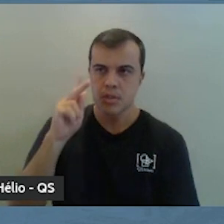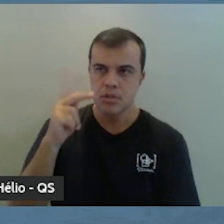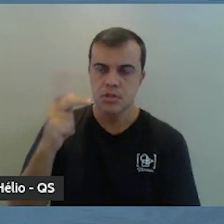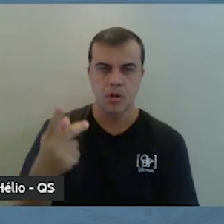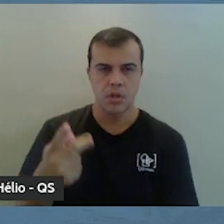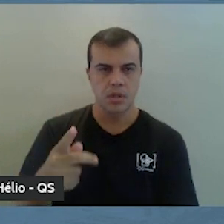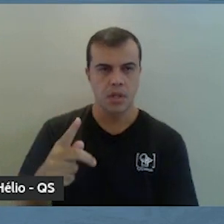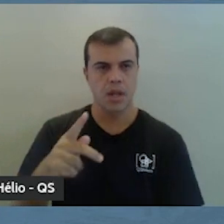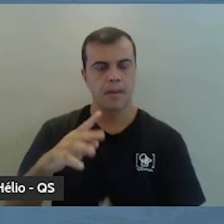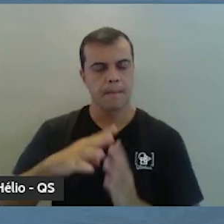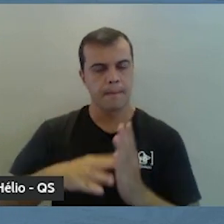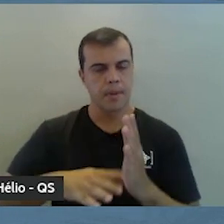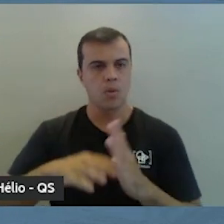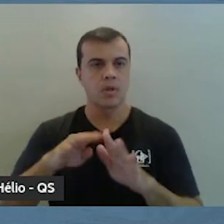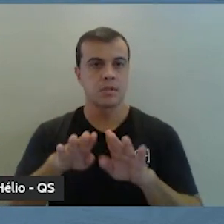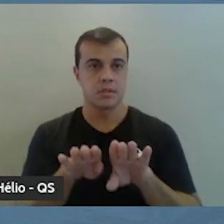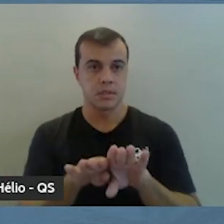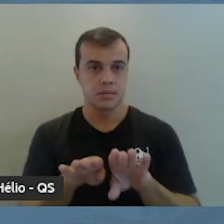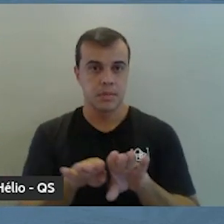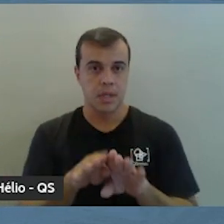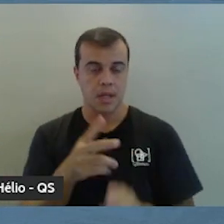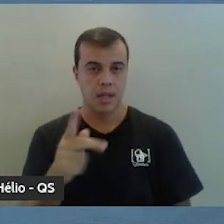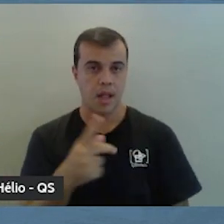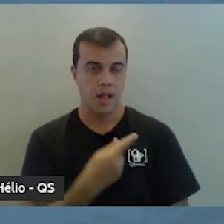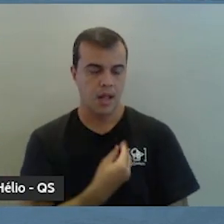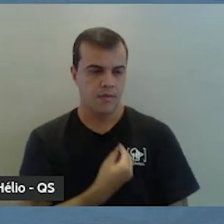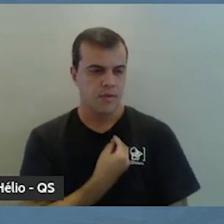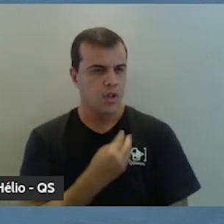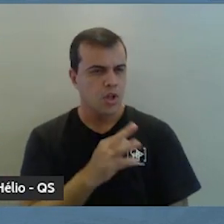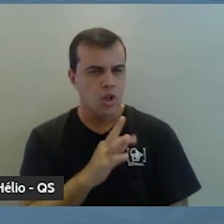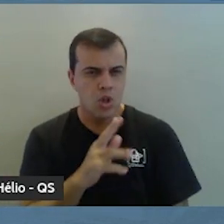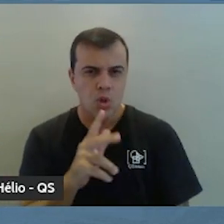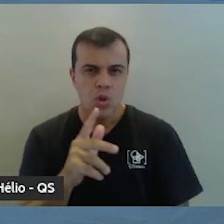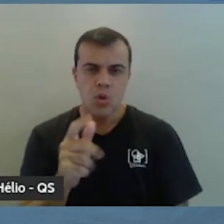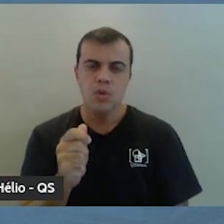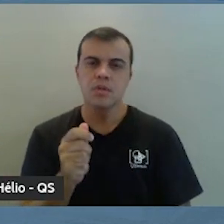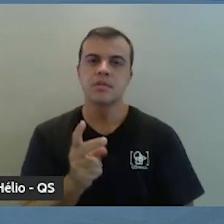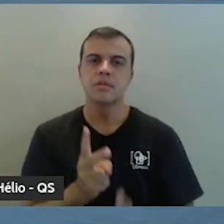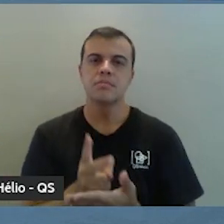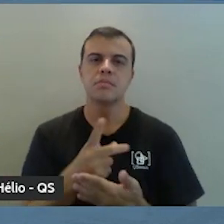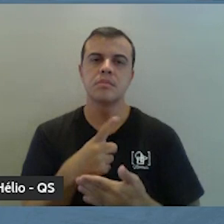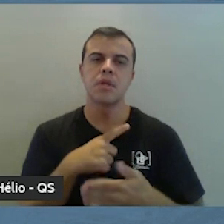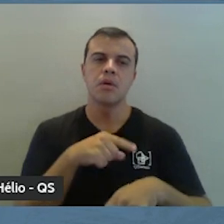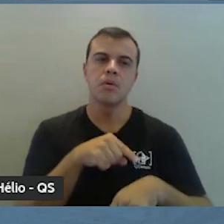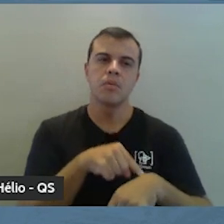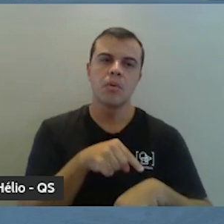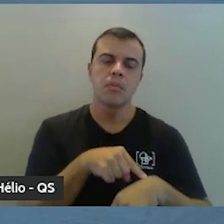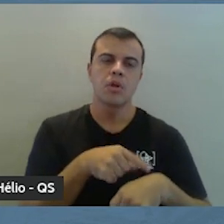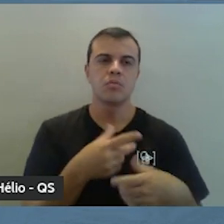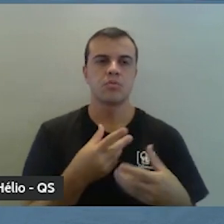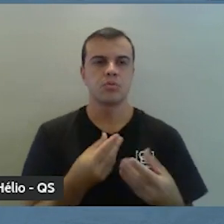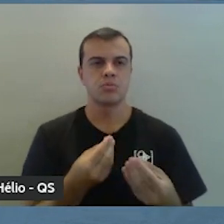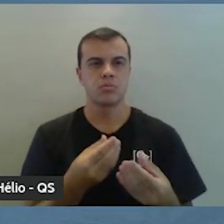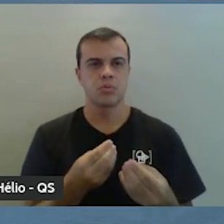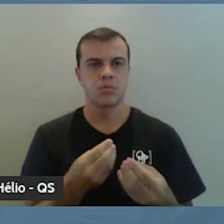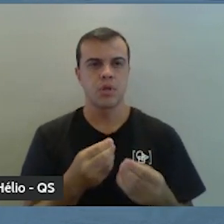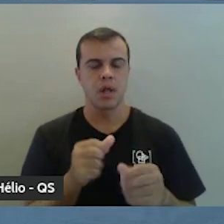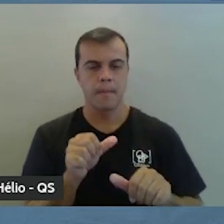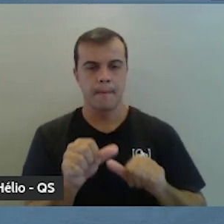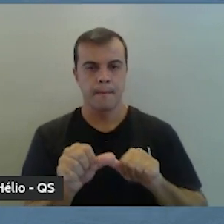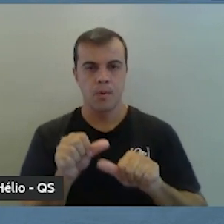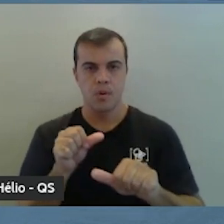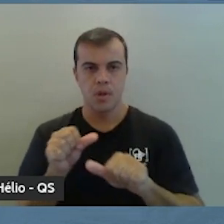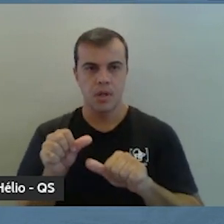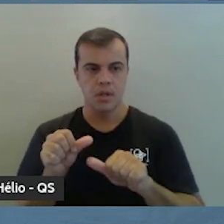como pintora. E a vida dela toda, ela acaba tendo momentos de muitas mudanças, de